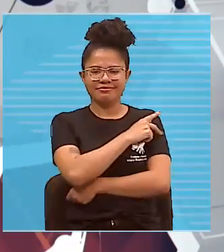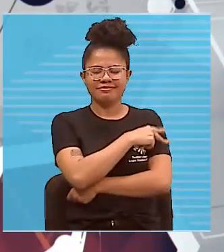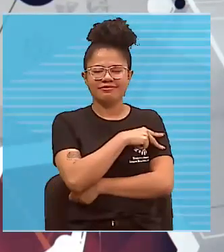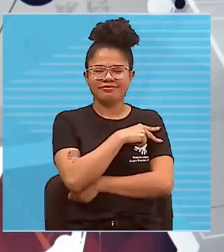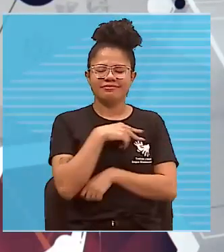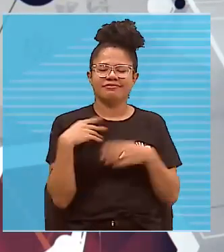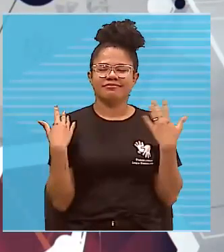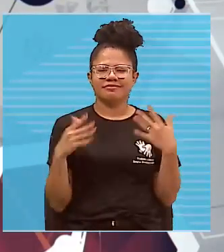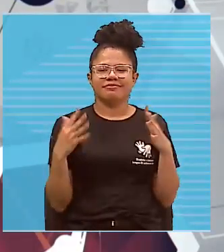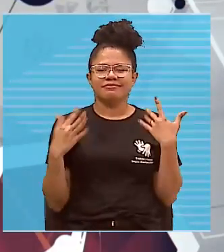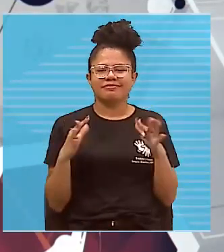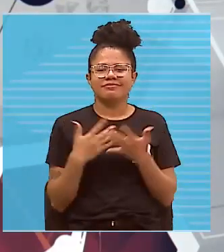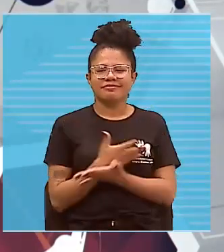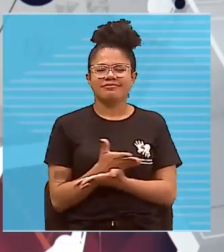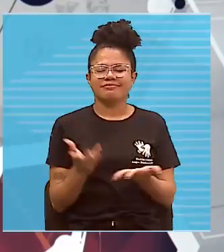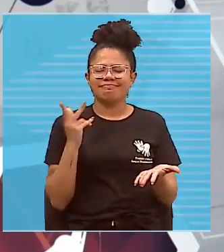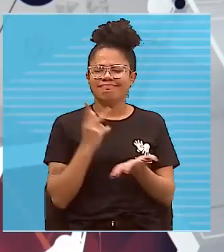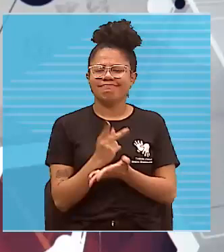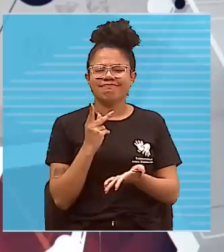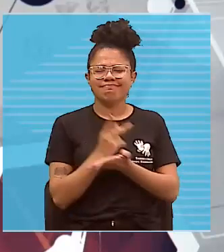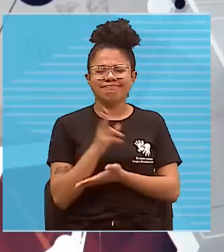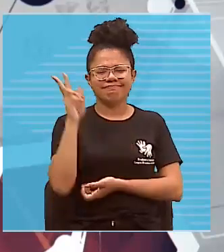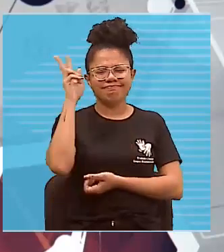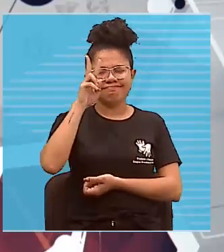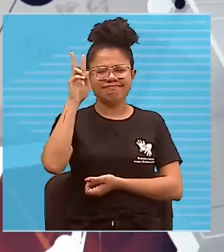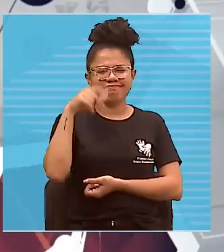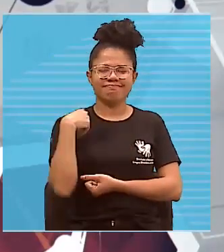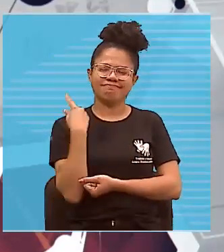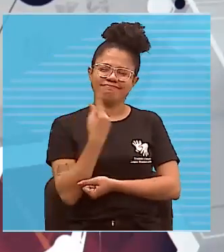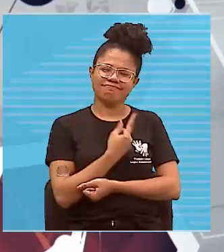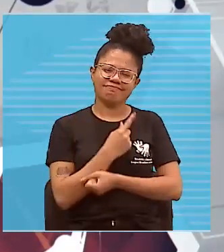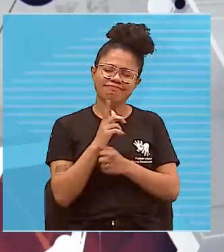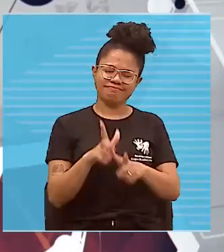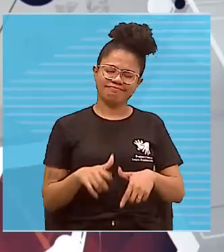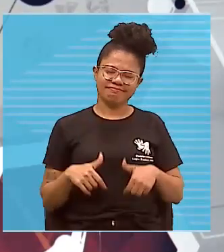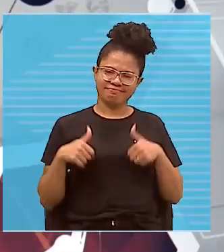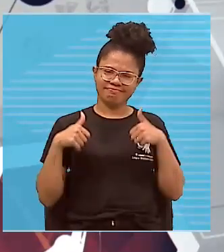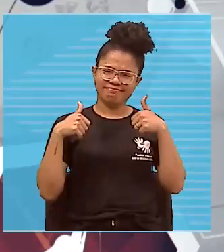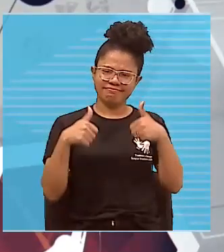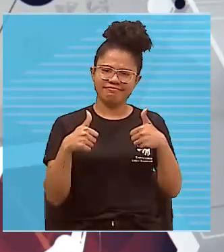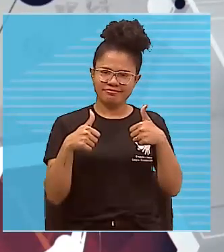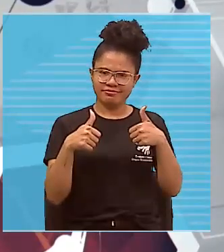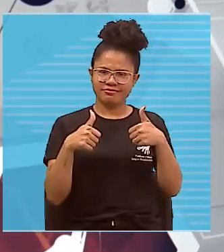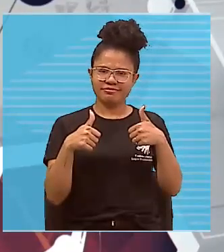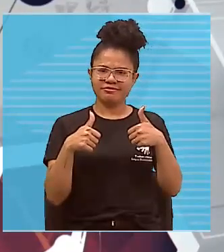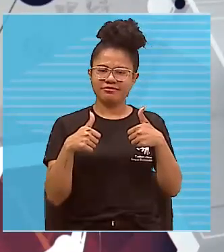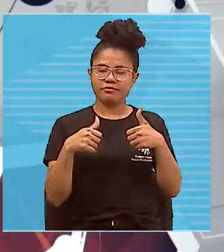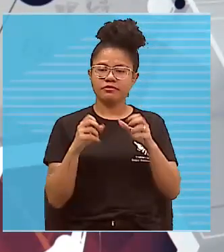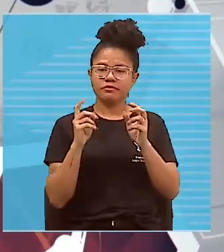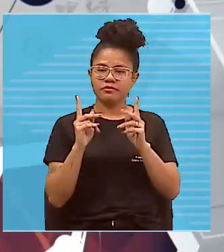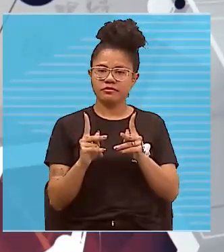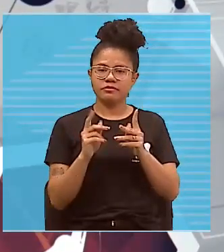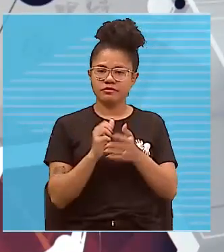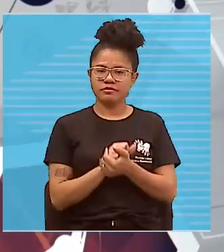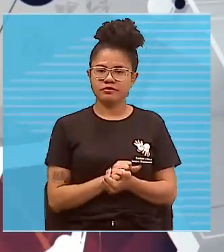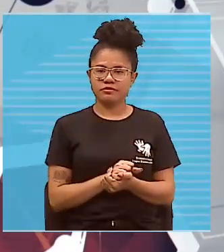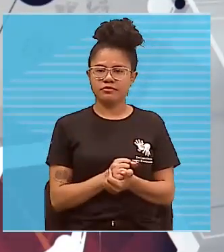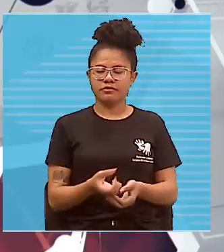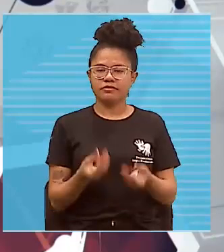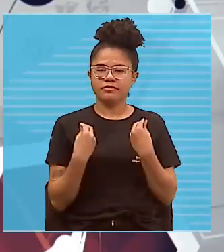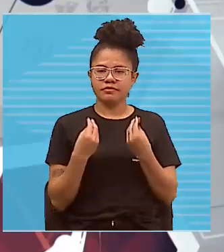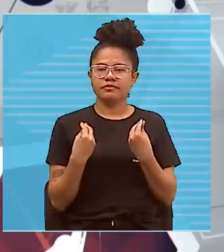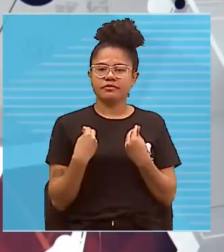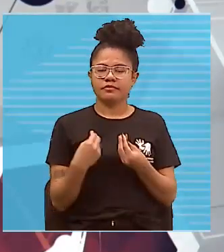gente sempre relembre nossas lutas, nossas conquistas e busque sempre mais, né, meu povo? Para a gente também ter muita